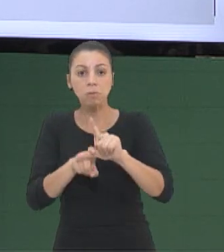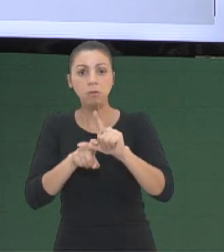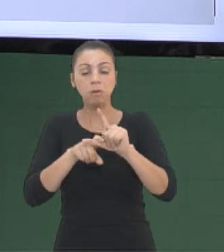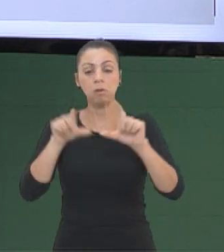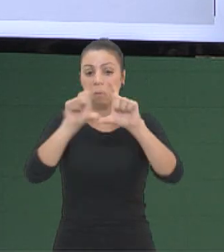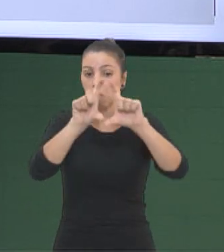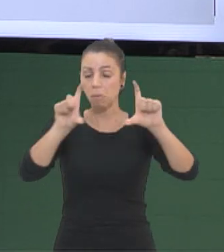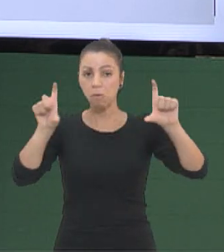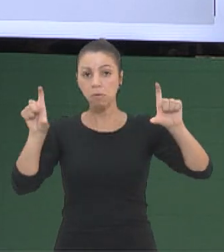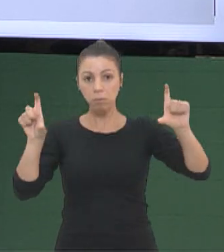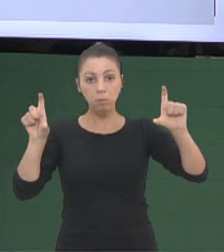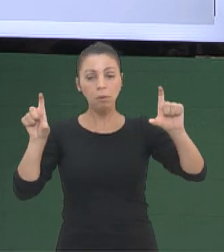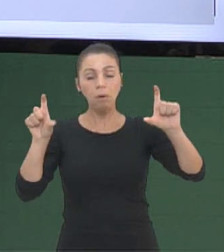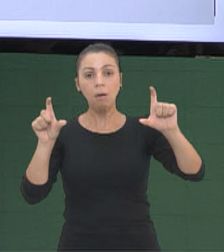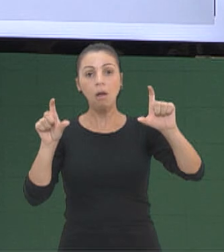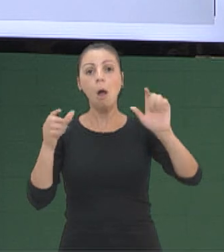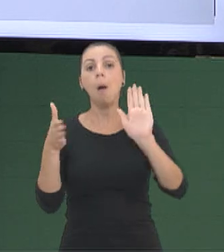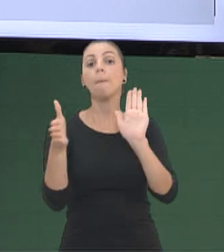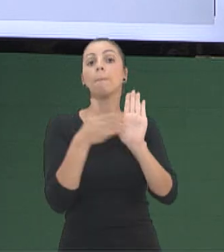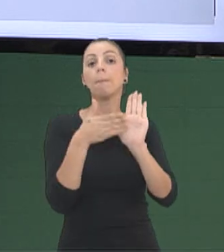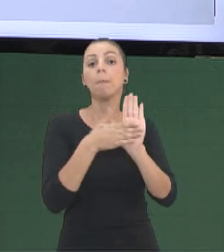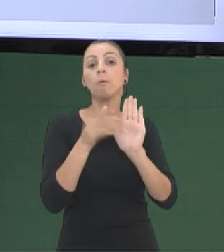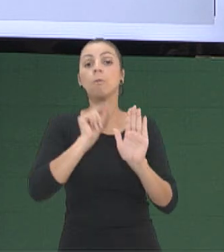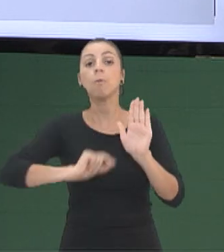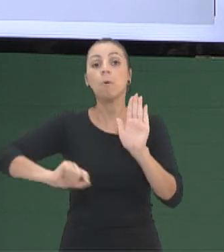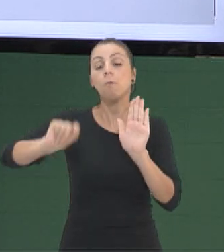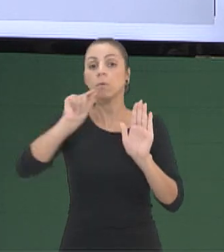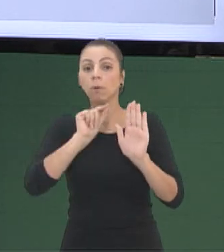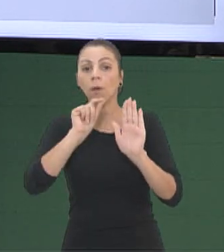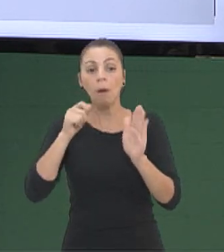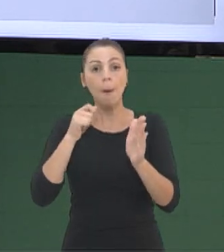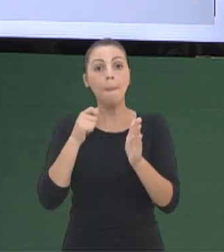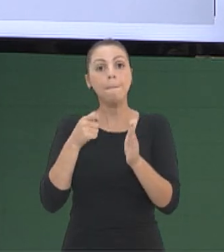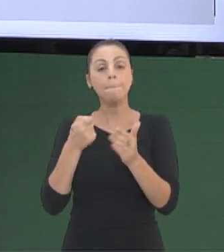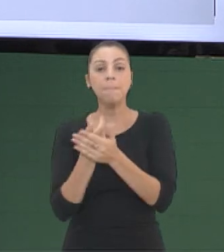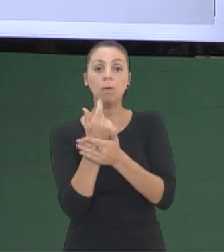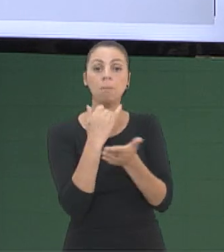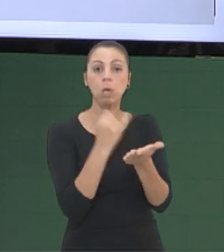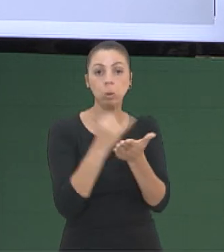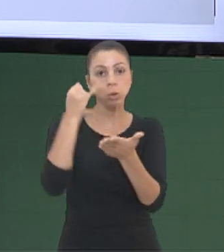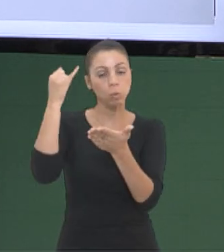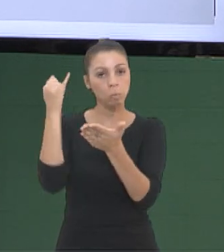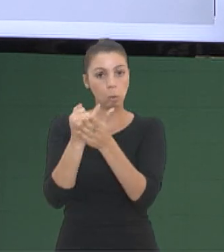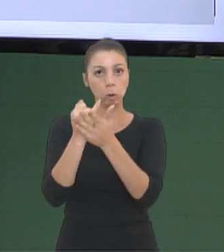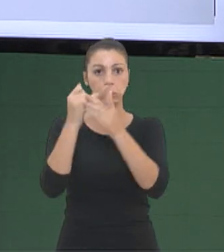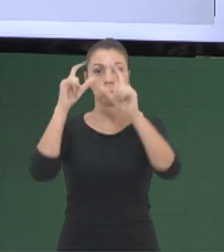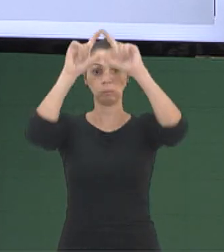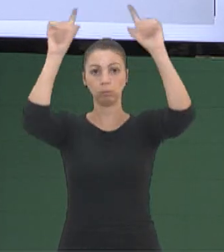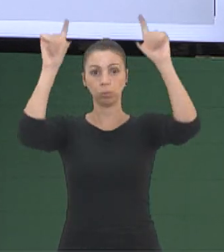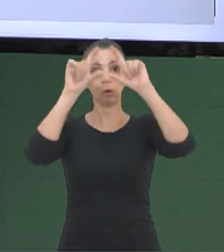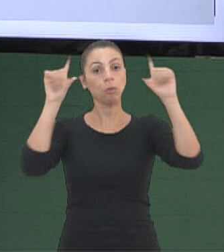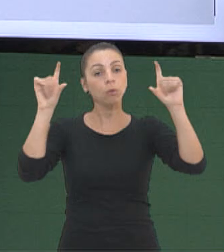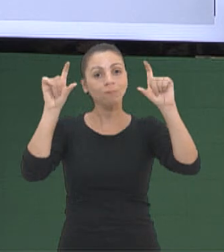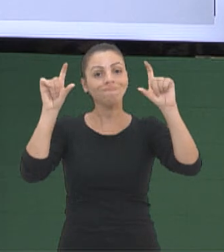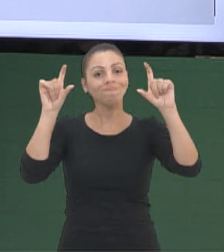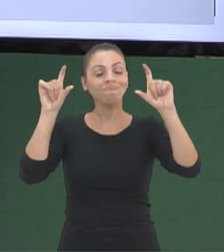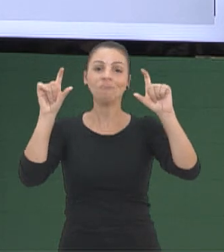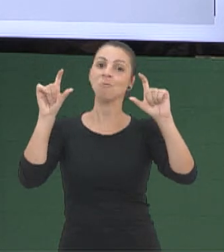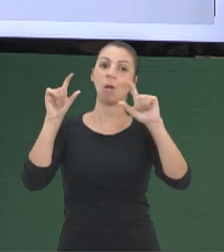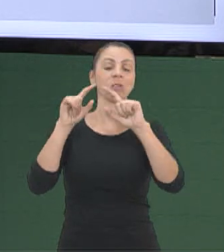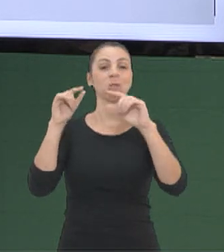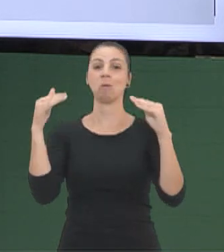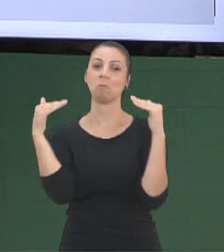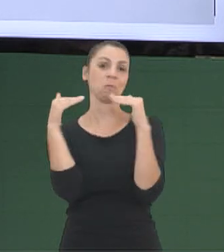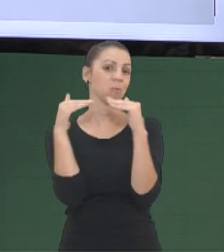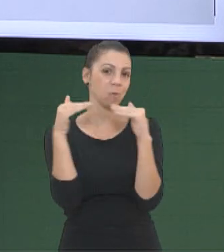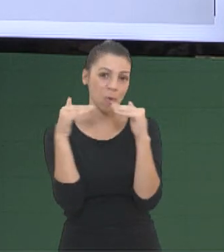então, o pagamento de impostos para o primeiro e segundo estados. Não vão chegar a um acordo, e então o terceiro estado vai